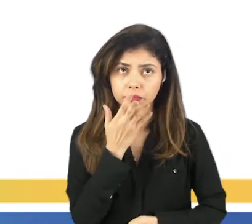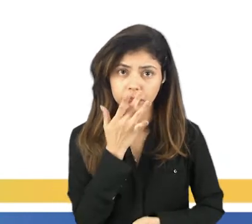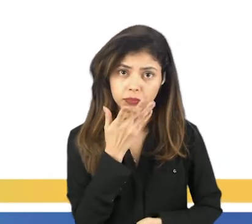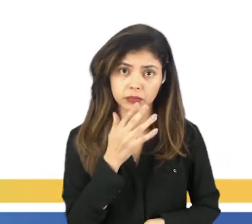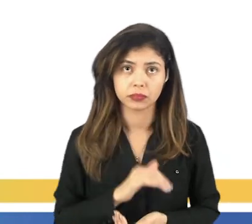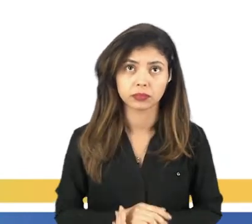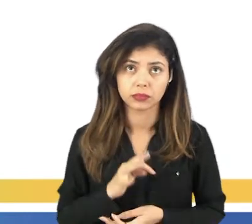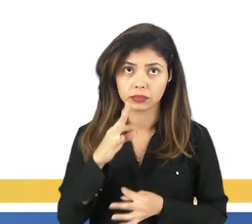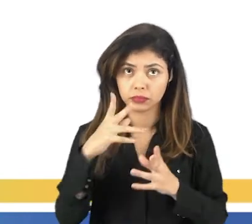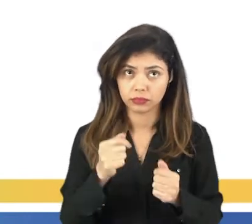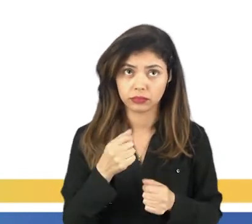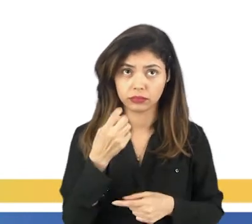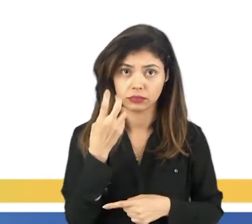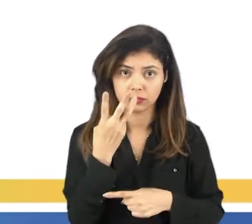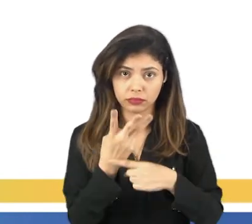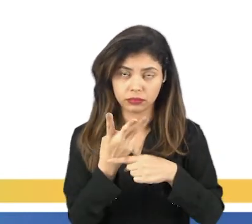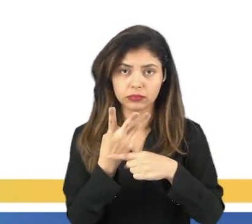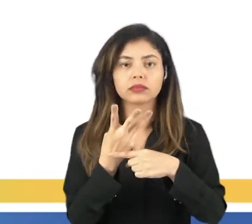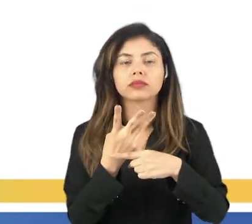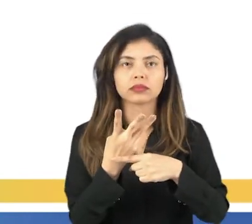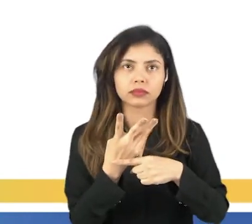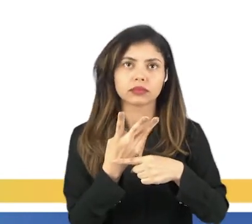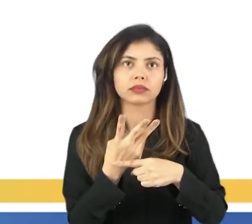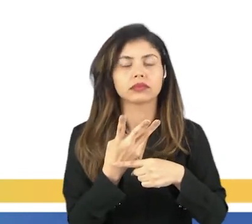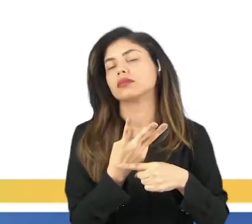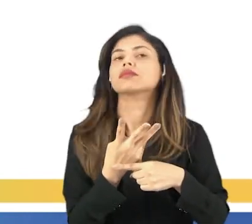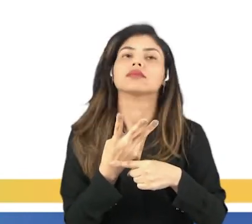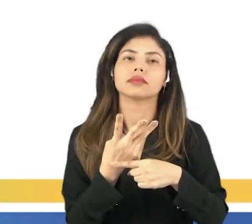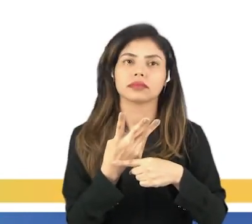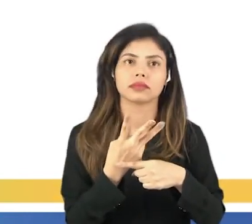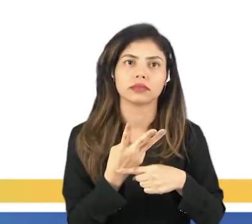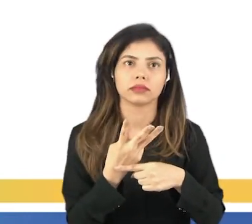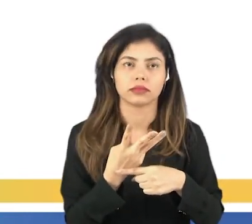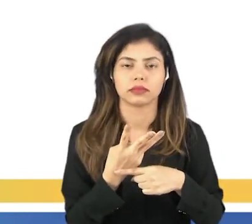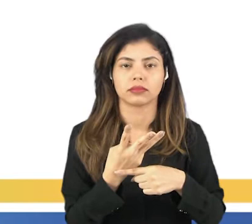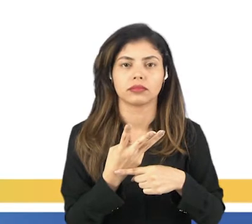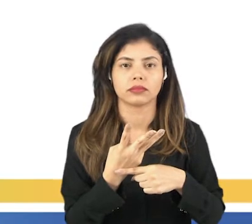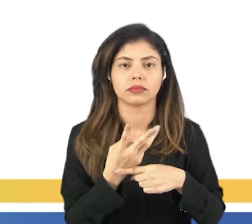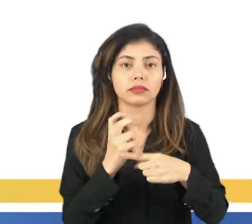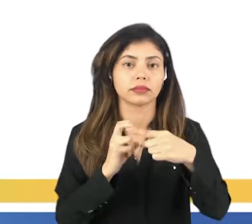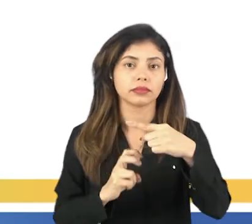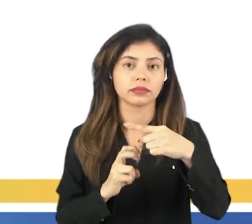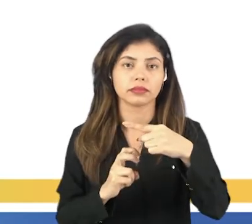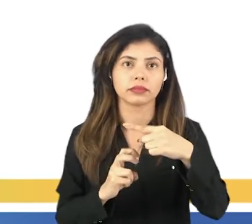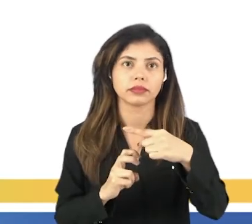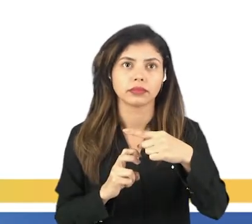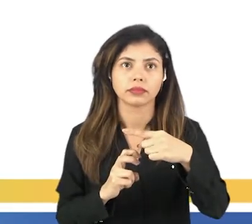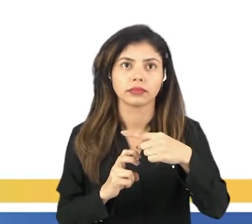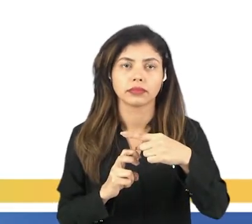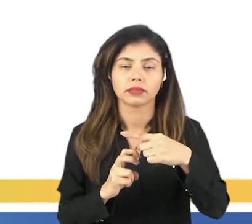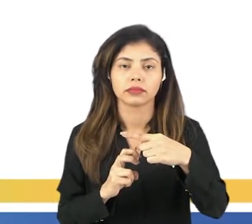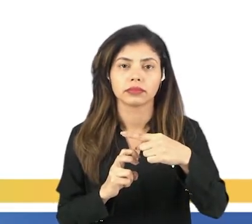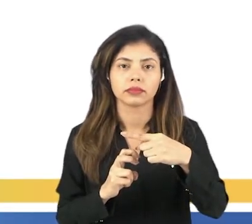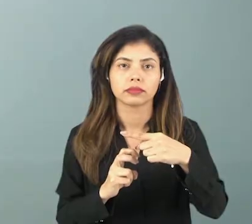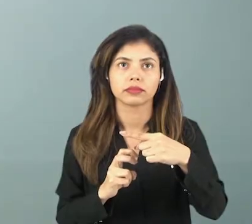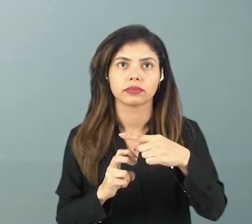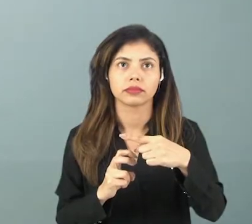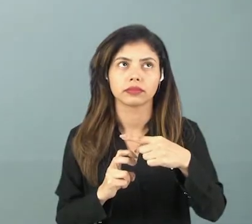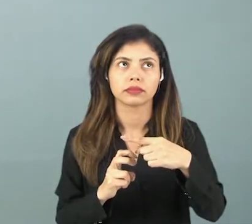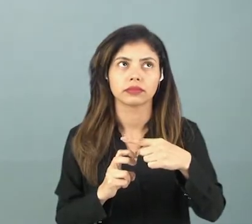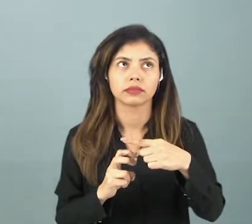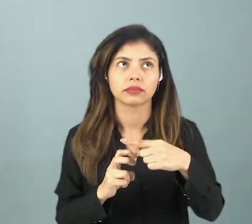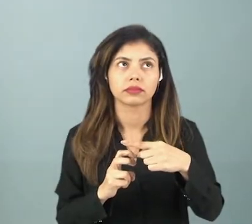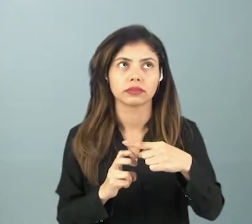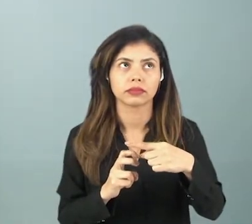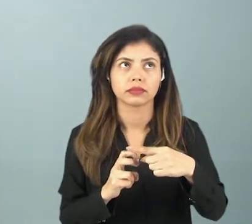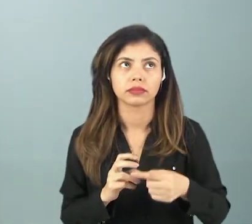colorida eu tenho um total de 3. E qual é o total que foi dividido? 5, certinho? Vamos só olhar aqui.